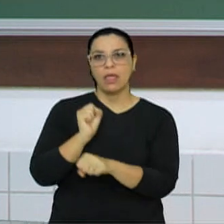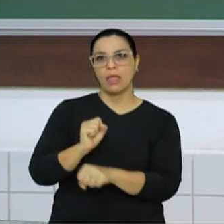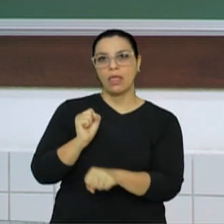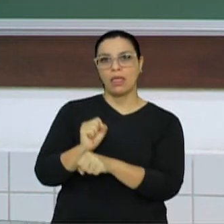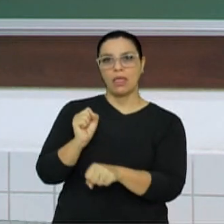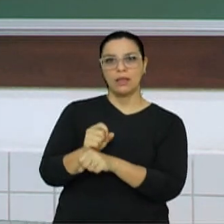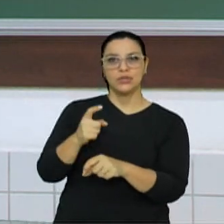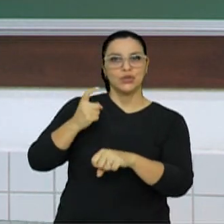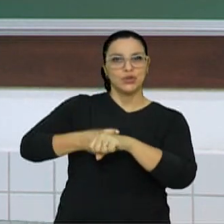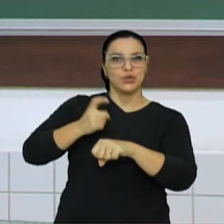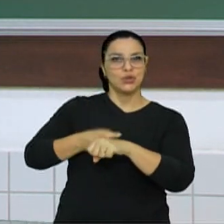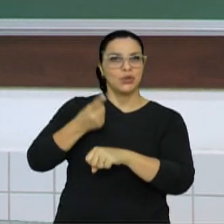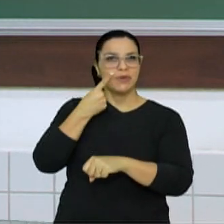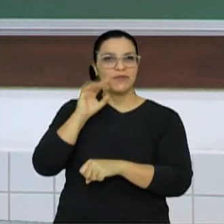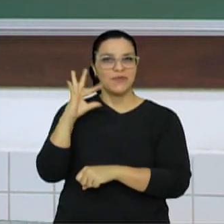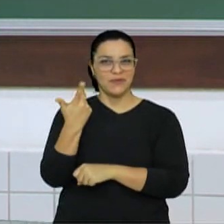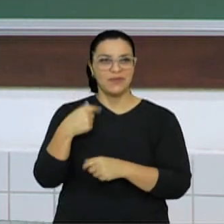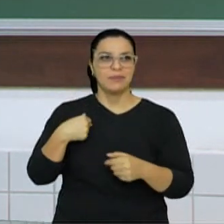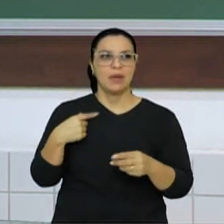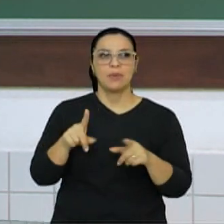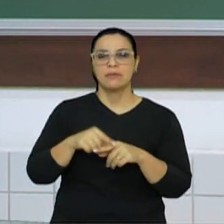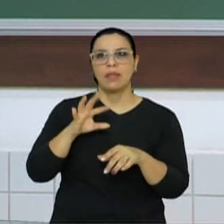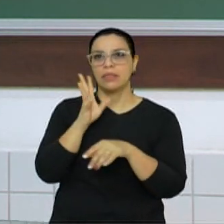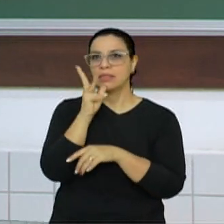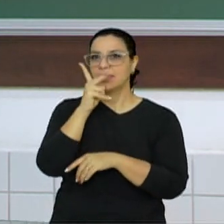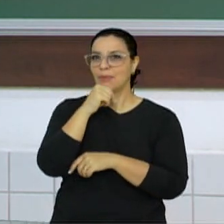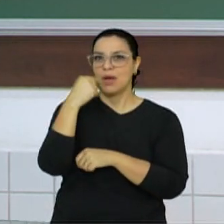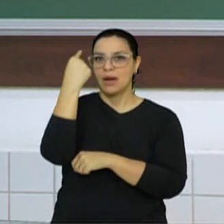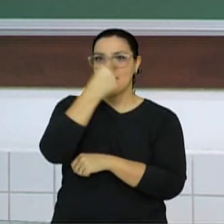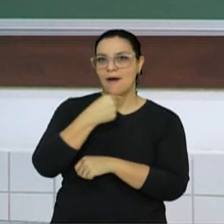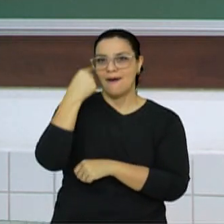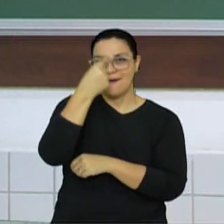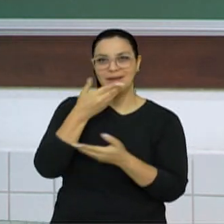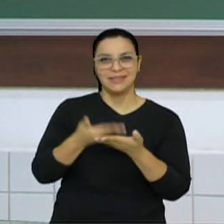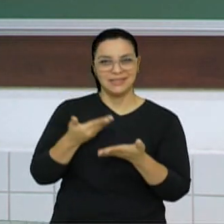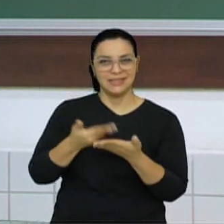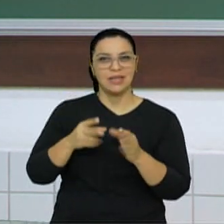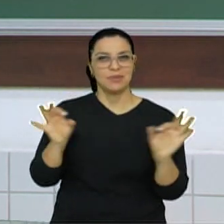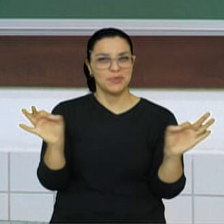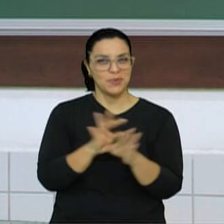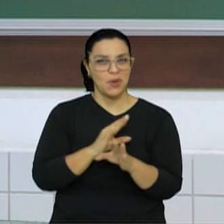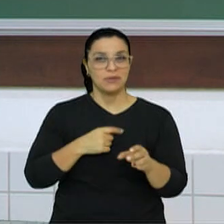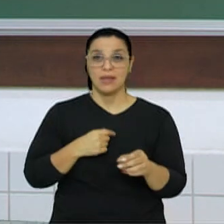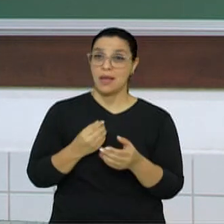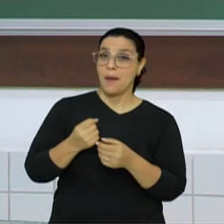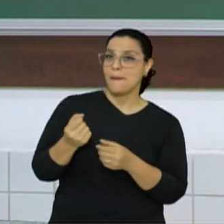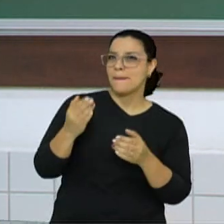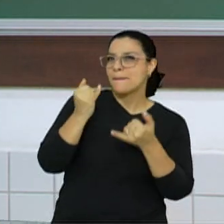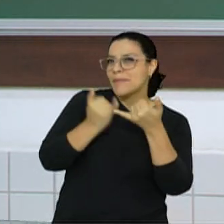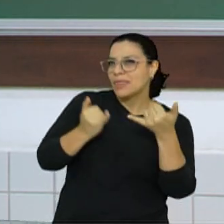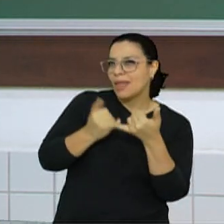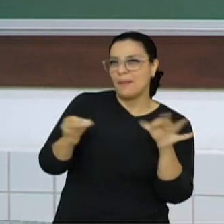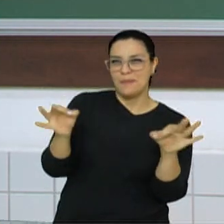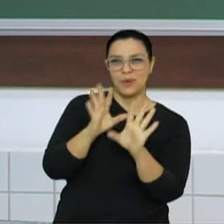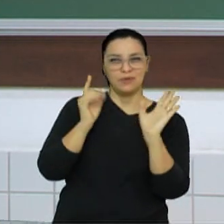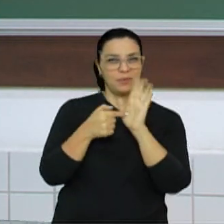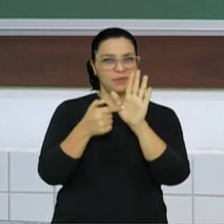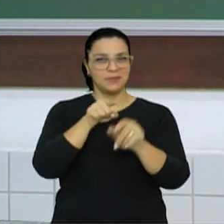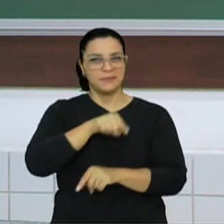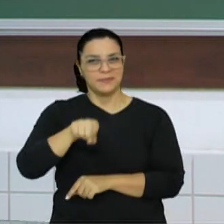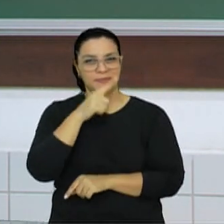esperando endurecer a gelatina e tal, né? Senão iria muito tempo aí nessa nossa aula. Então, eu já trouxe uma parte previamente pronta aqui para